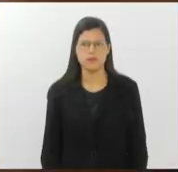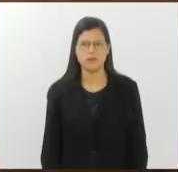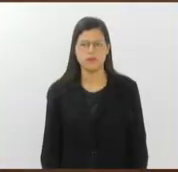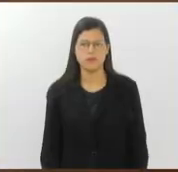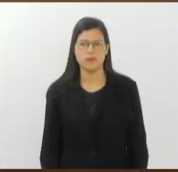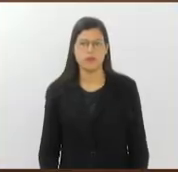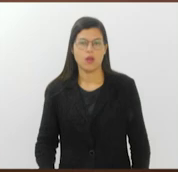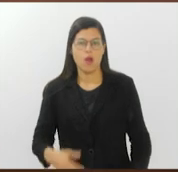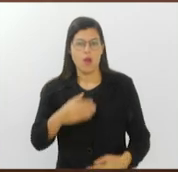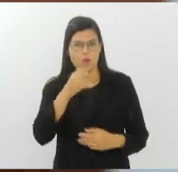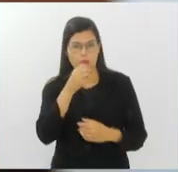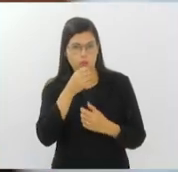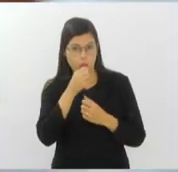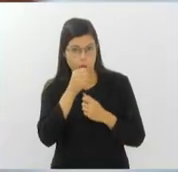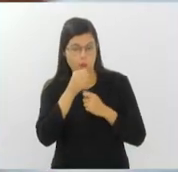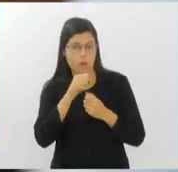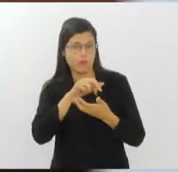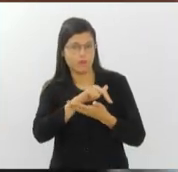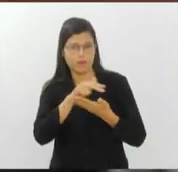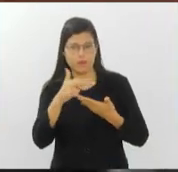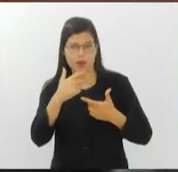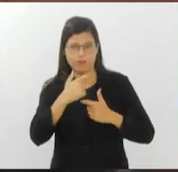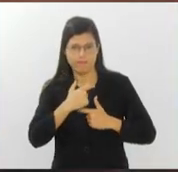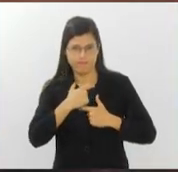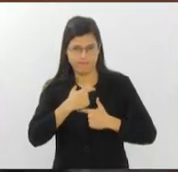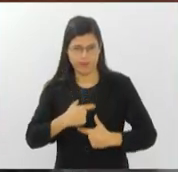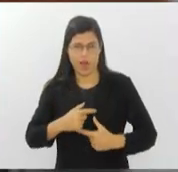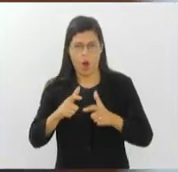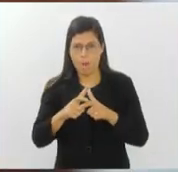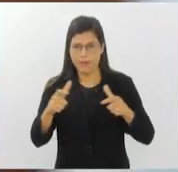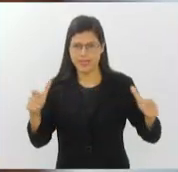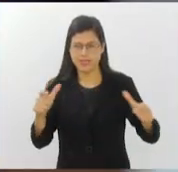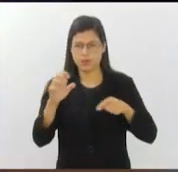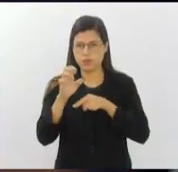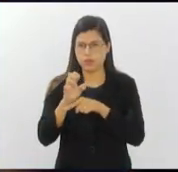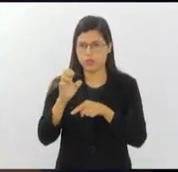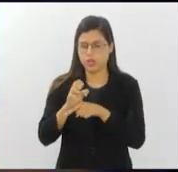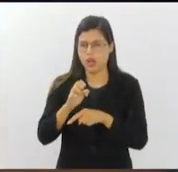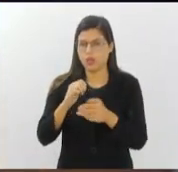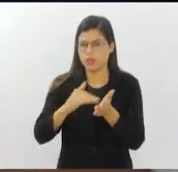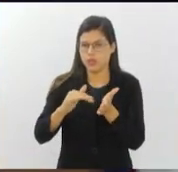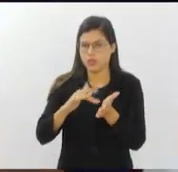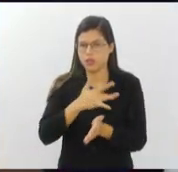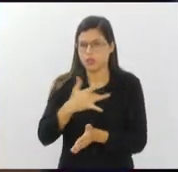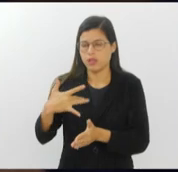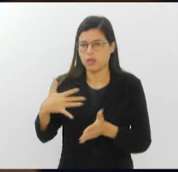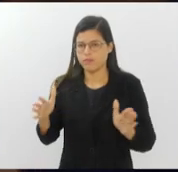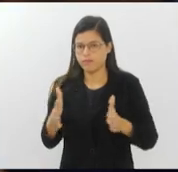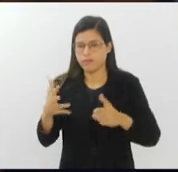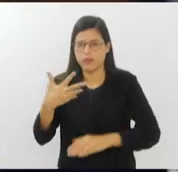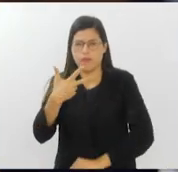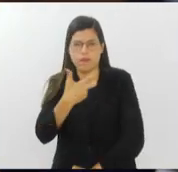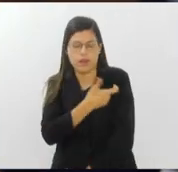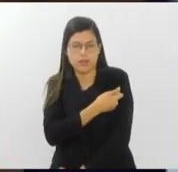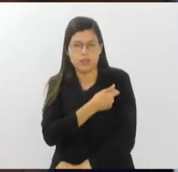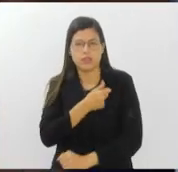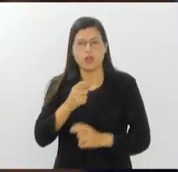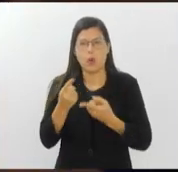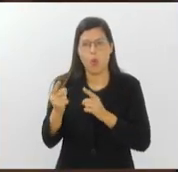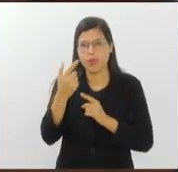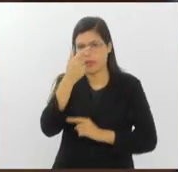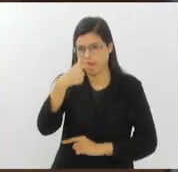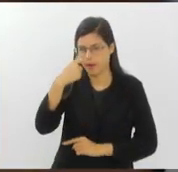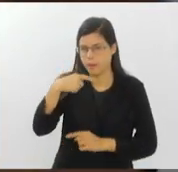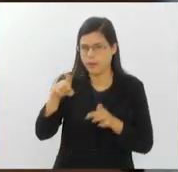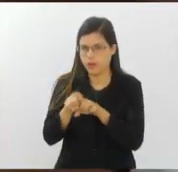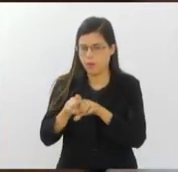Os casos de bronquiolite vêm aumentando em todo o estado e a Secretaria de Saúde incentiva a vacinação contra a gripe e a Covid-19 para